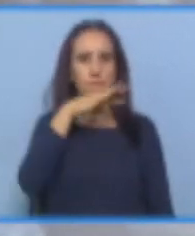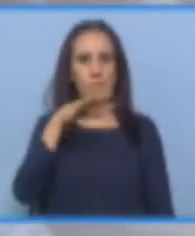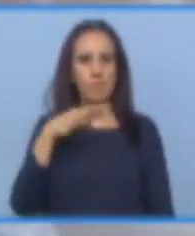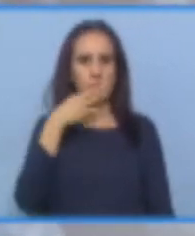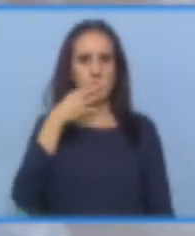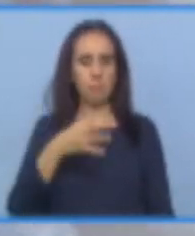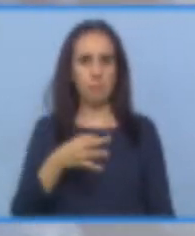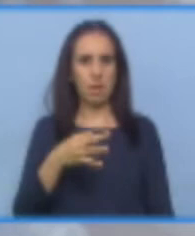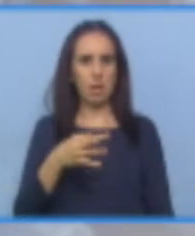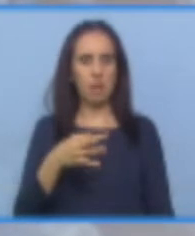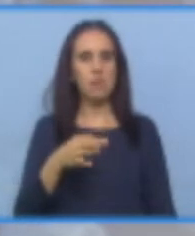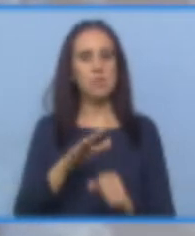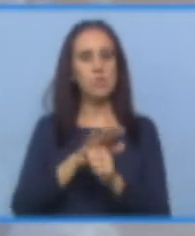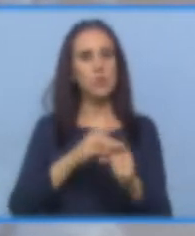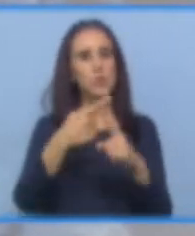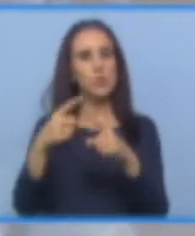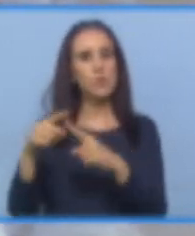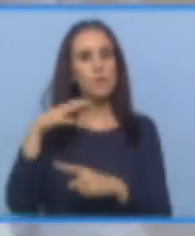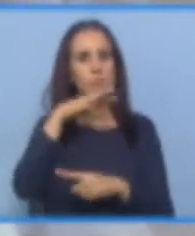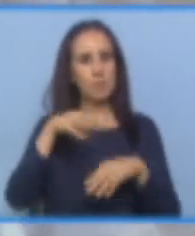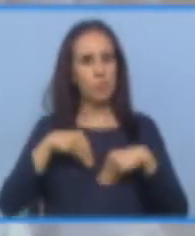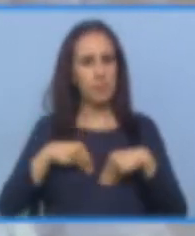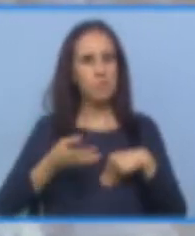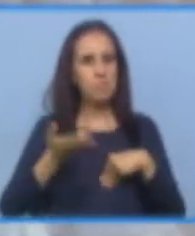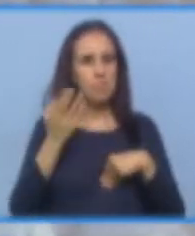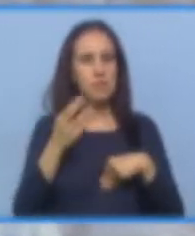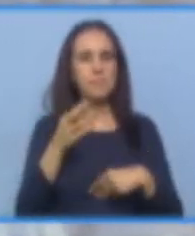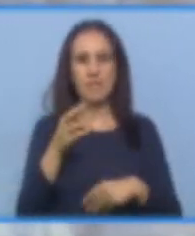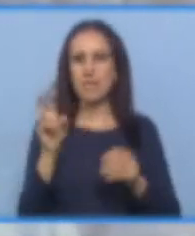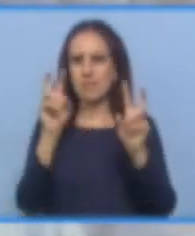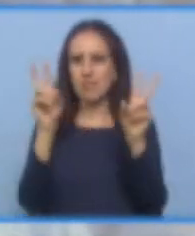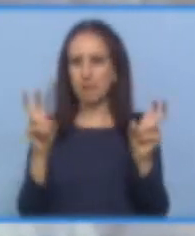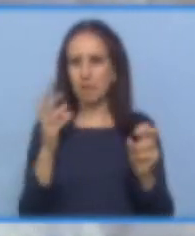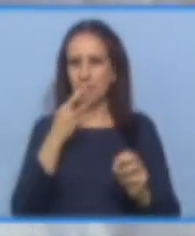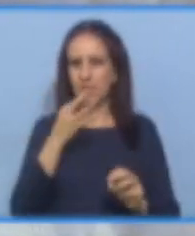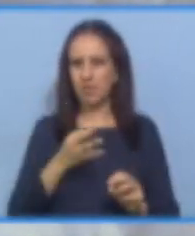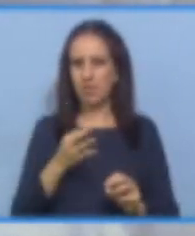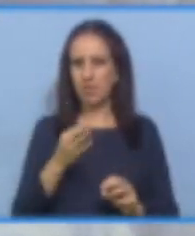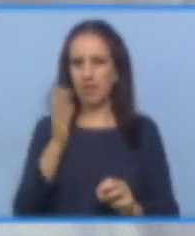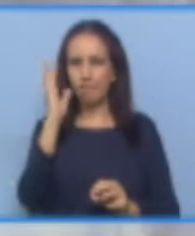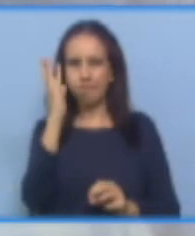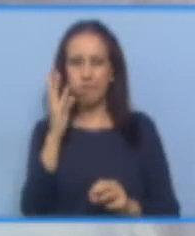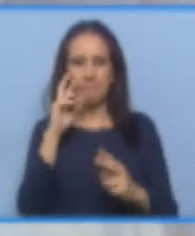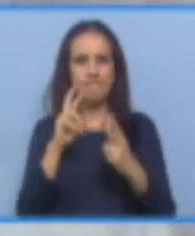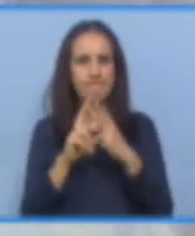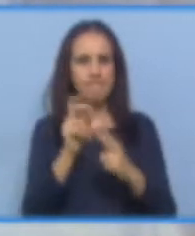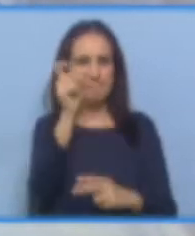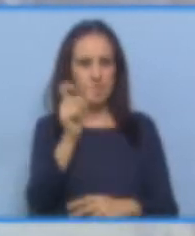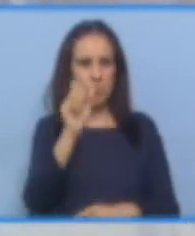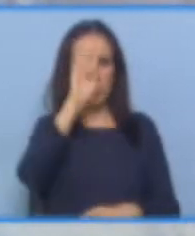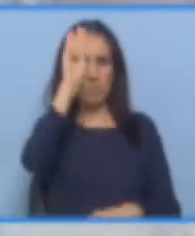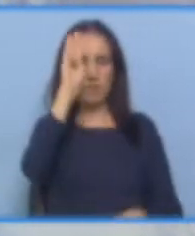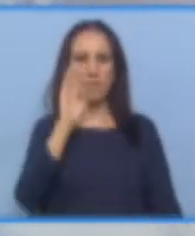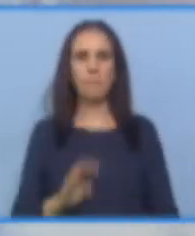famílias, a diferentes situações familiares. Acredita que esse tema vai marcar também os dias de congresso e do encontro com o Papa?